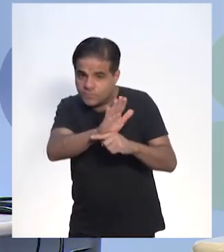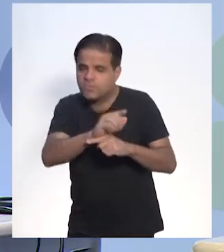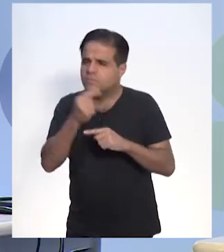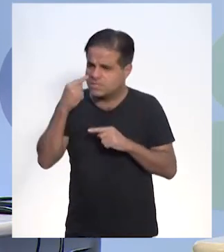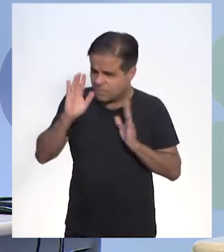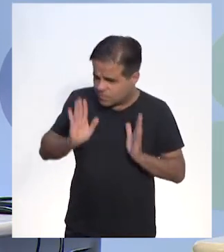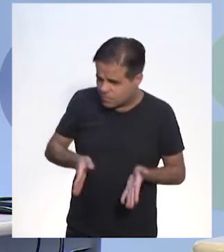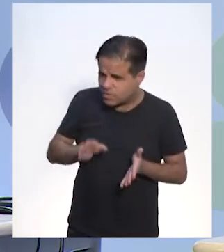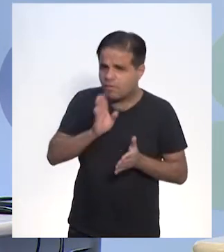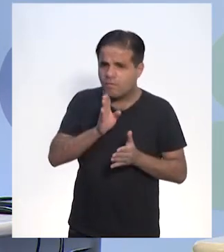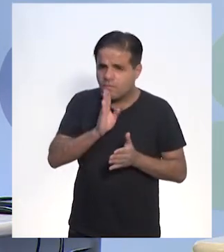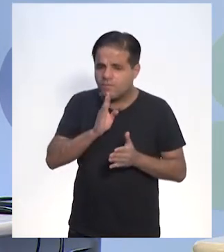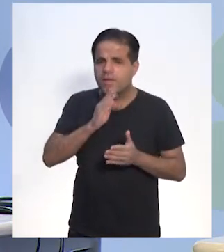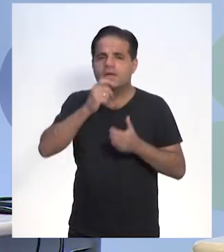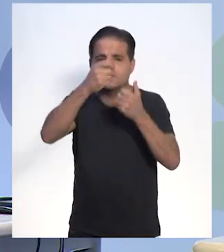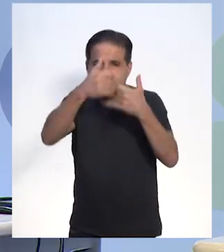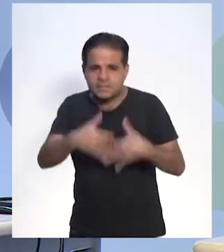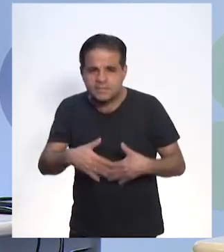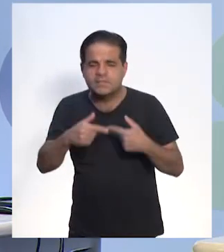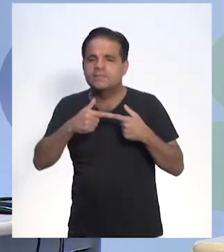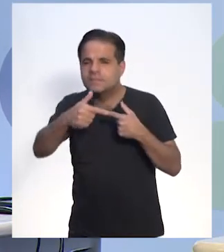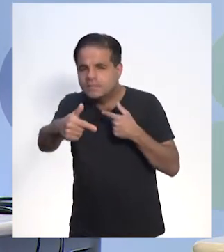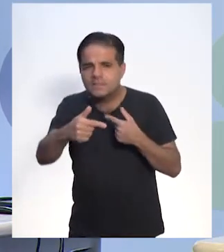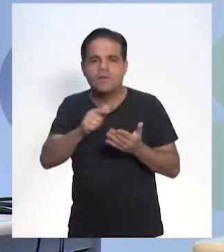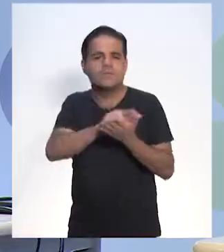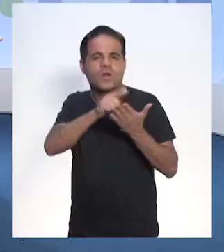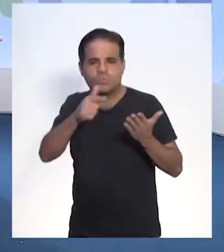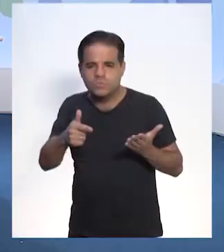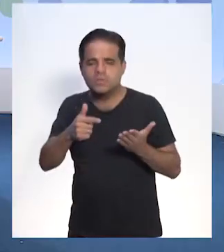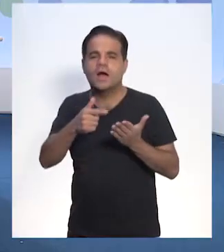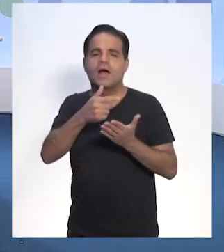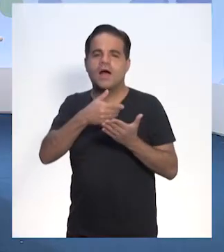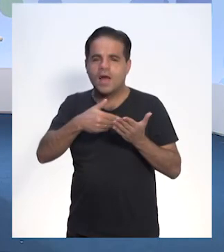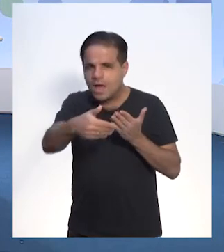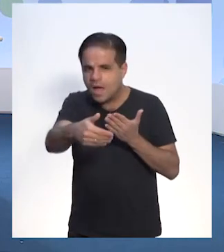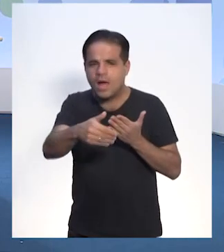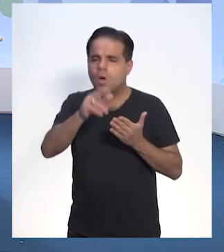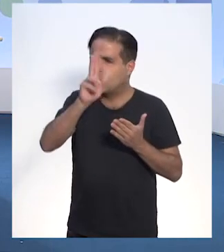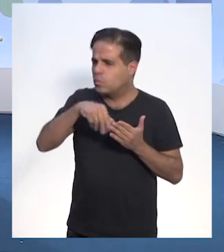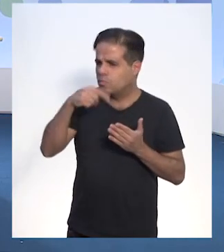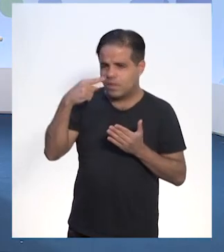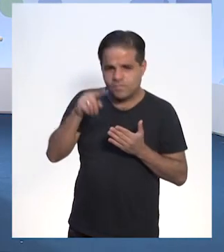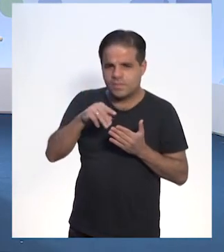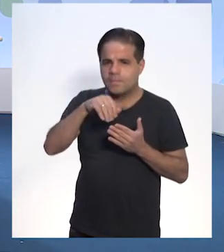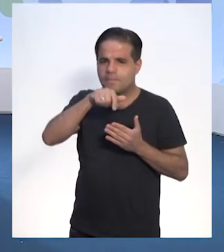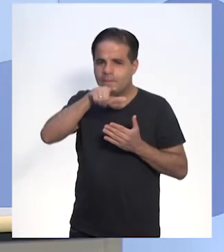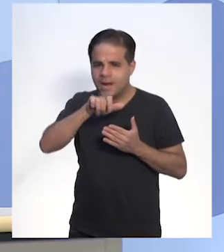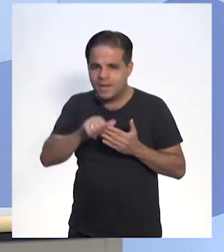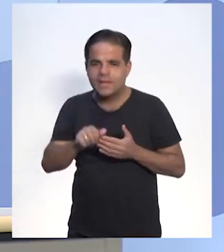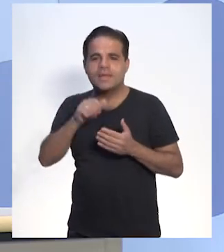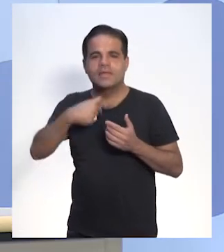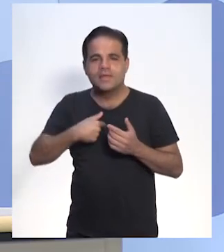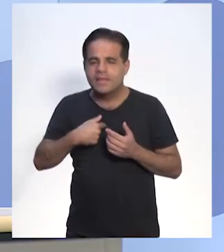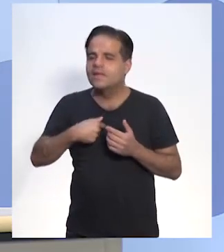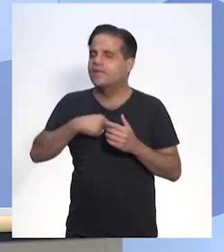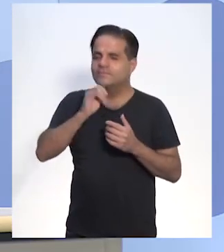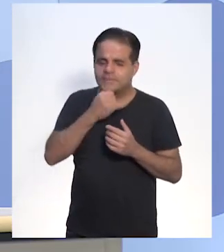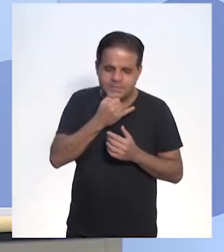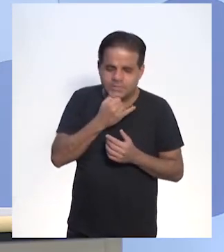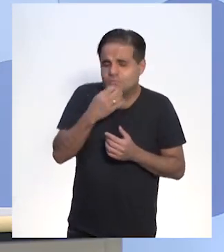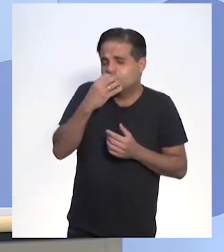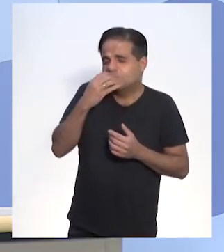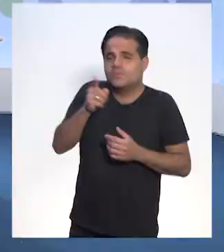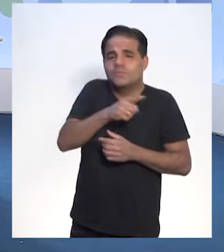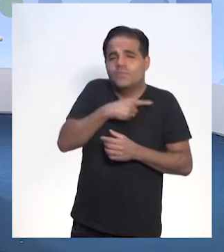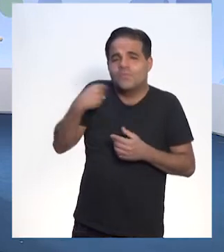tem que lembrar isso para o aluno, né? Mas é algo corriqueiro ali do dia a dia. Nos livros didáticos, a gente vê muita crônica ali